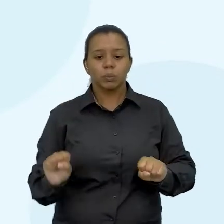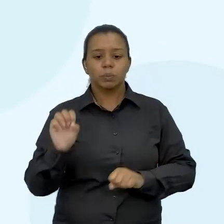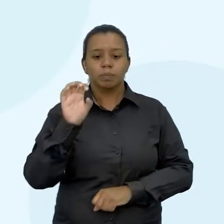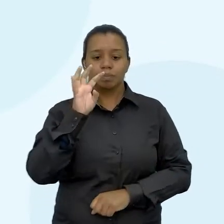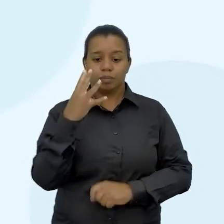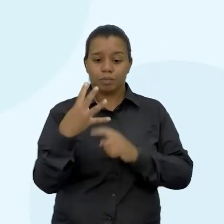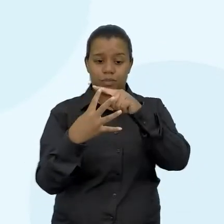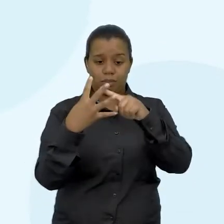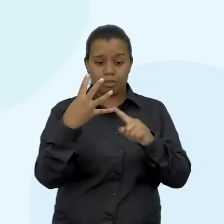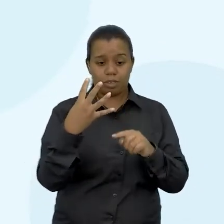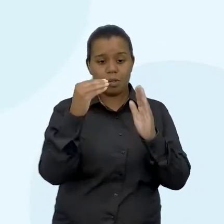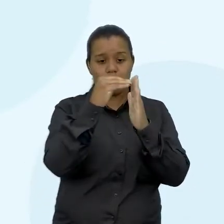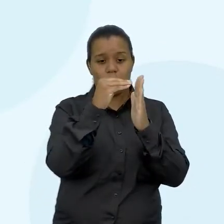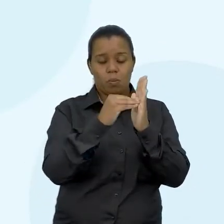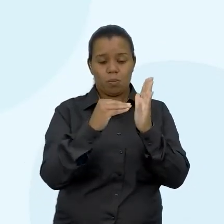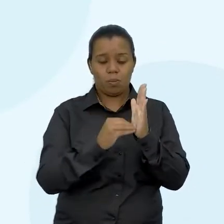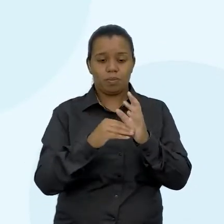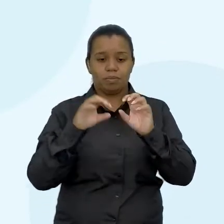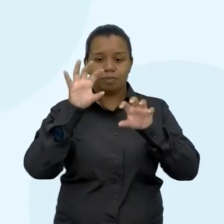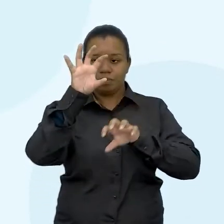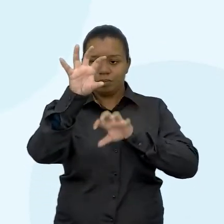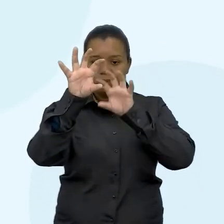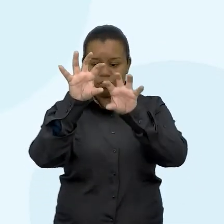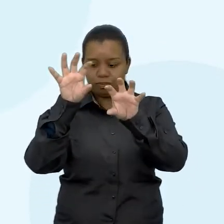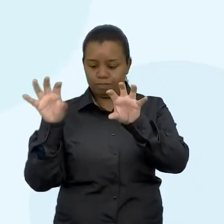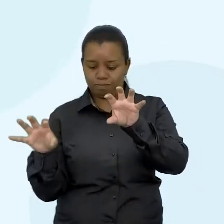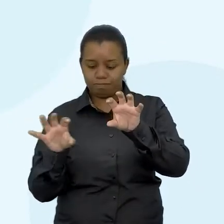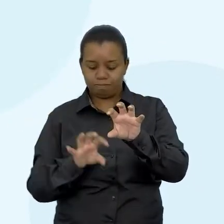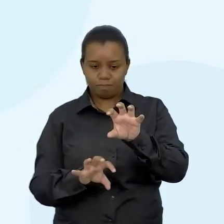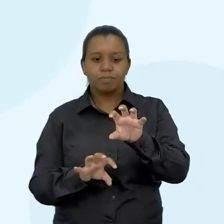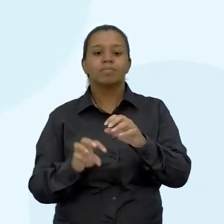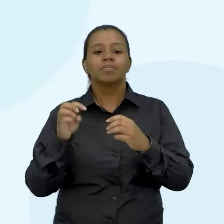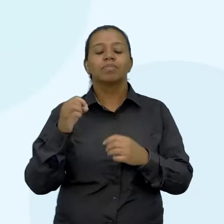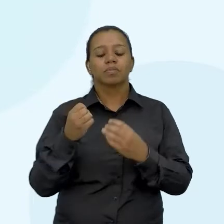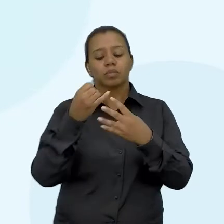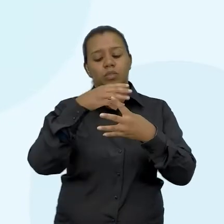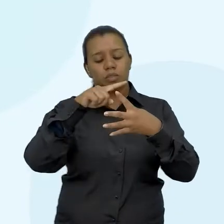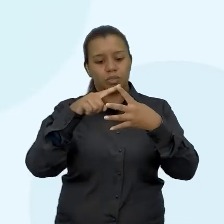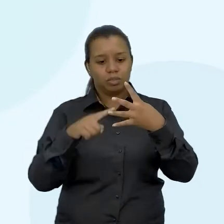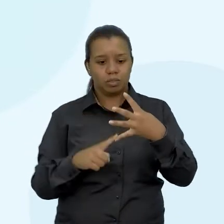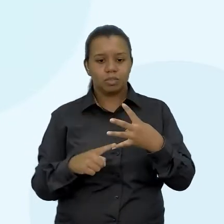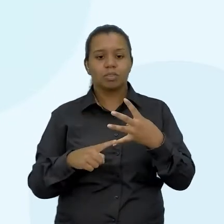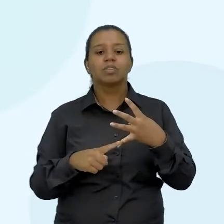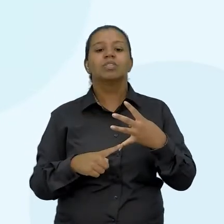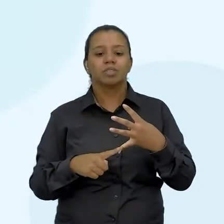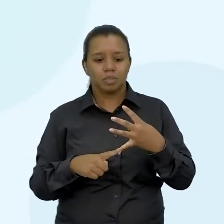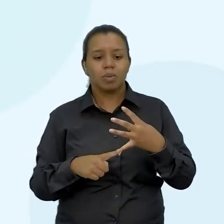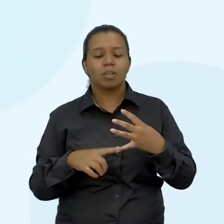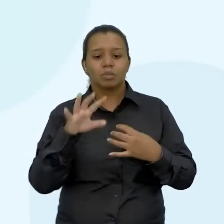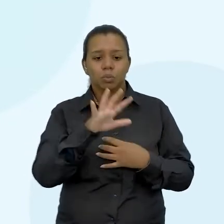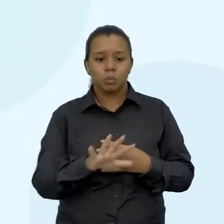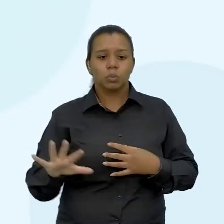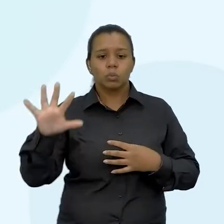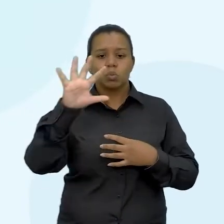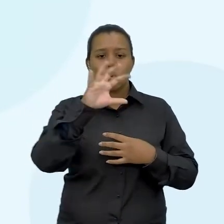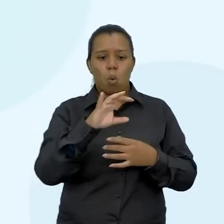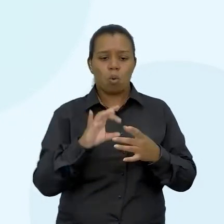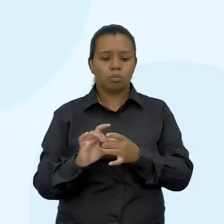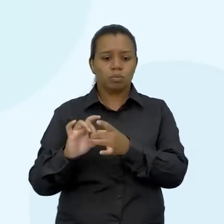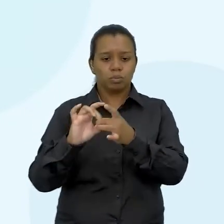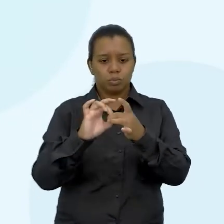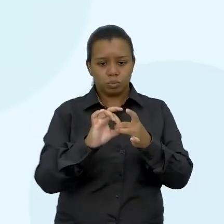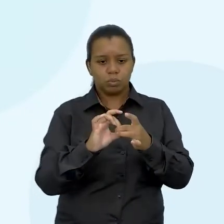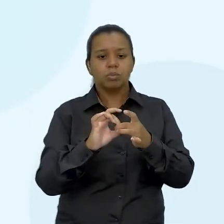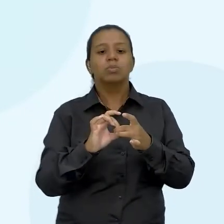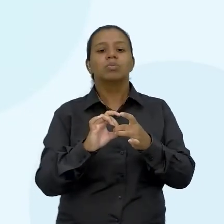que tem aí a ver com a litosfera, com a hidrosfera, com a atmosfera e com a criosfera, que fazem parte